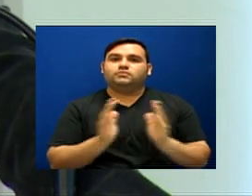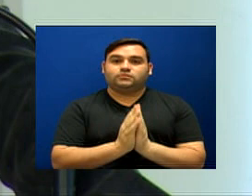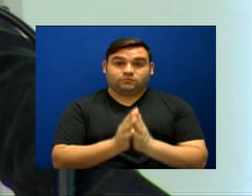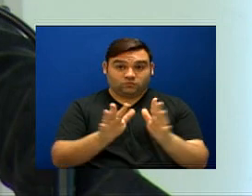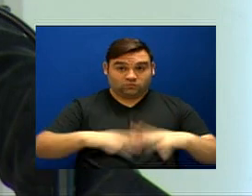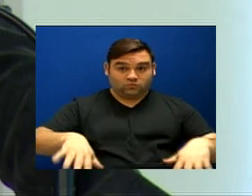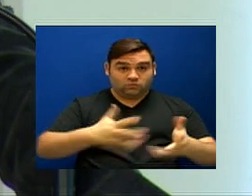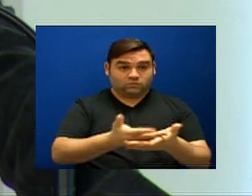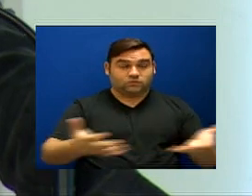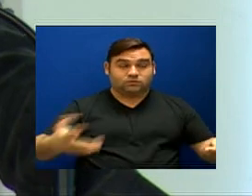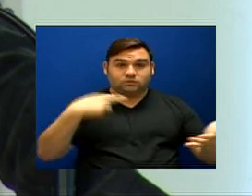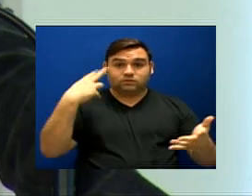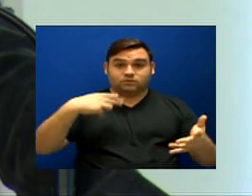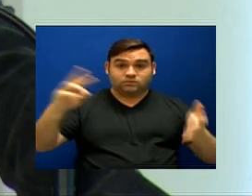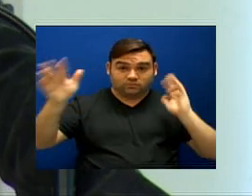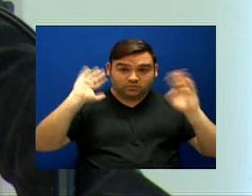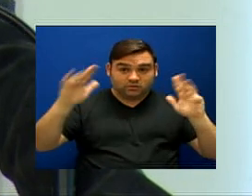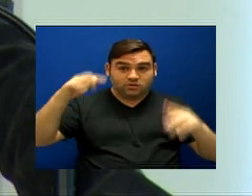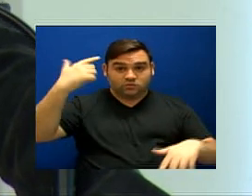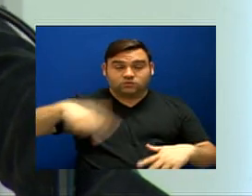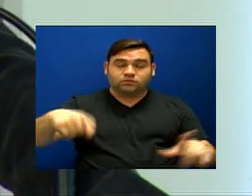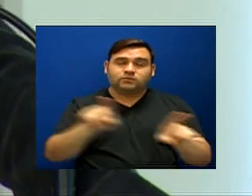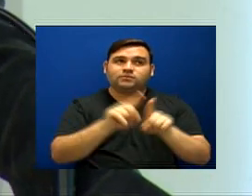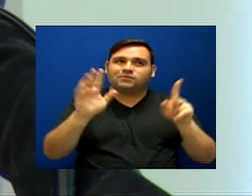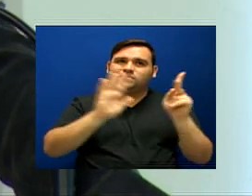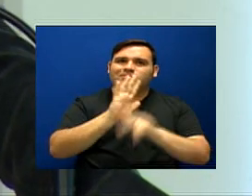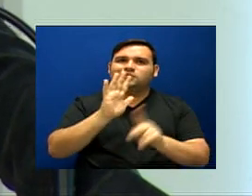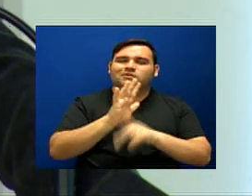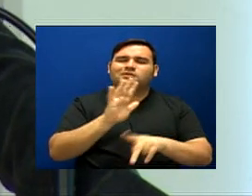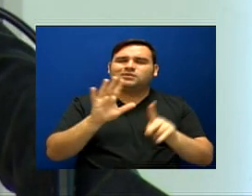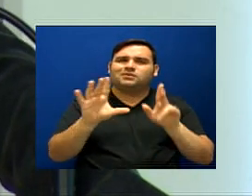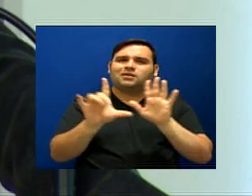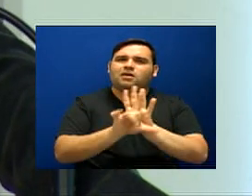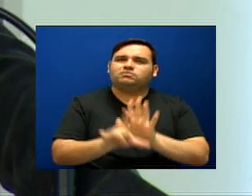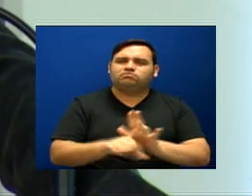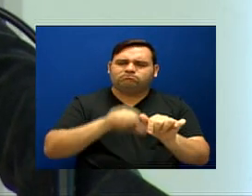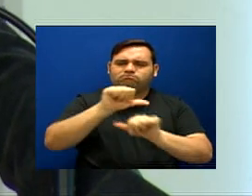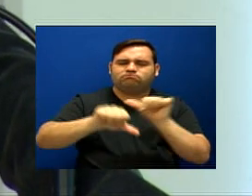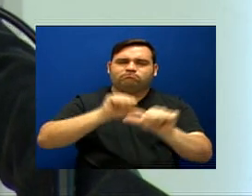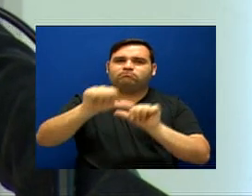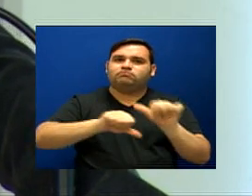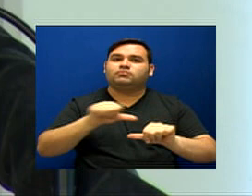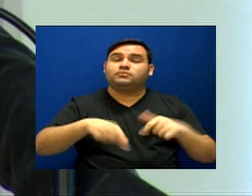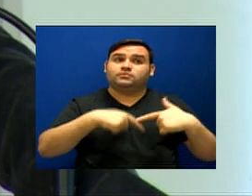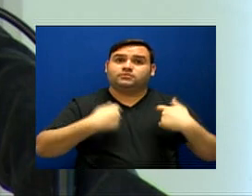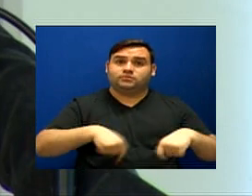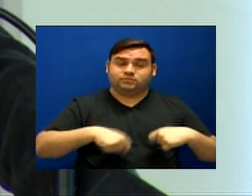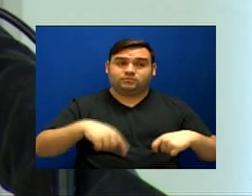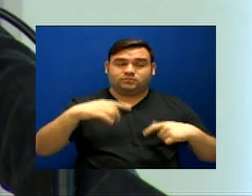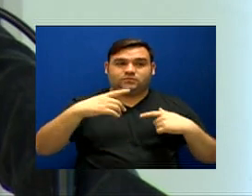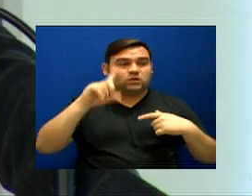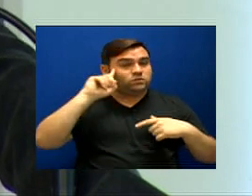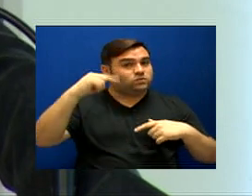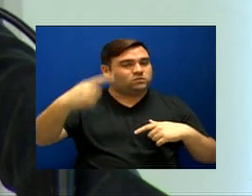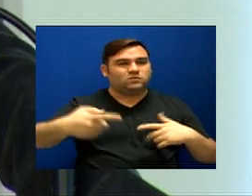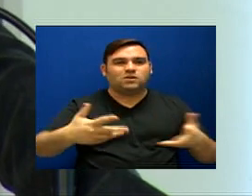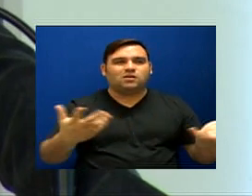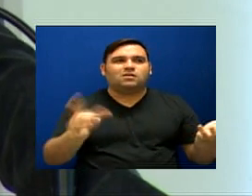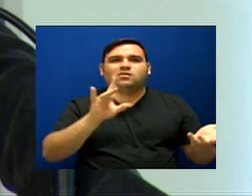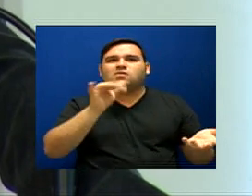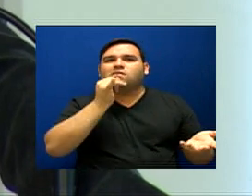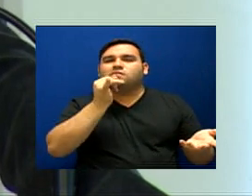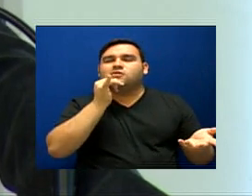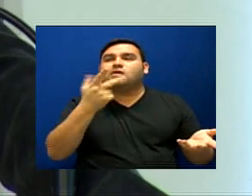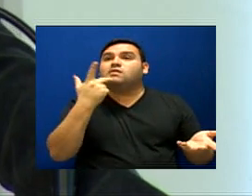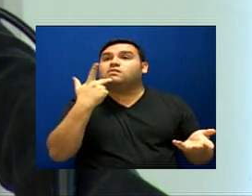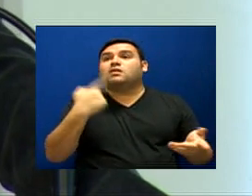os vereadores repensem, e o projeto político de transformação, ele tem que se dar no diário. Não é dizer